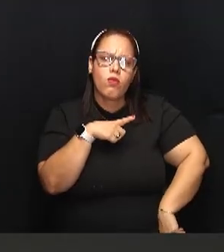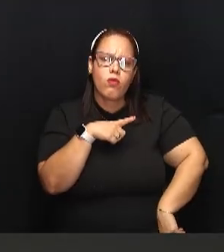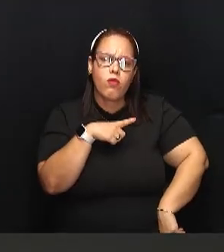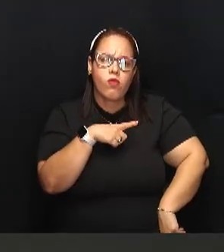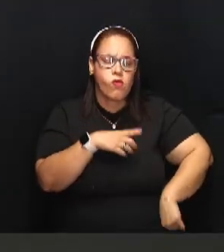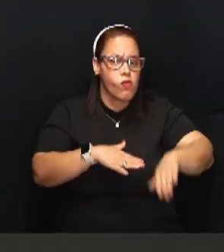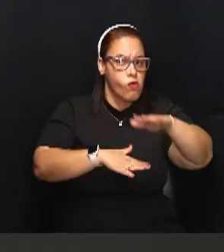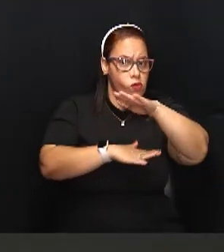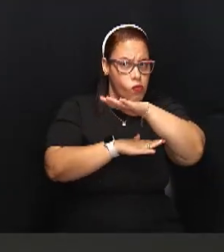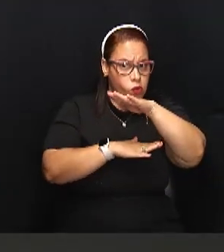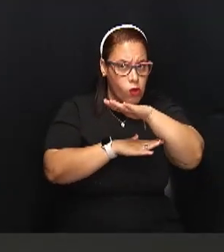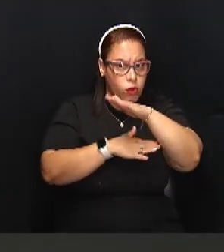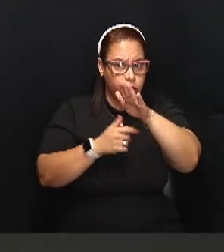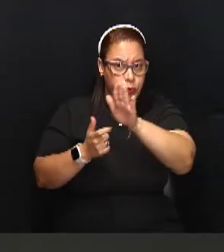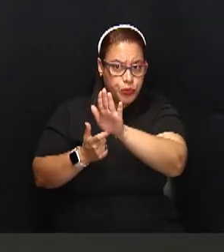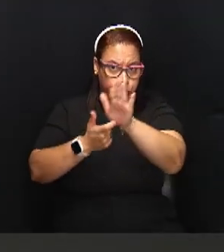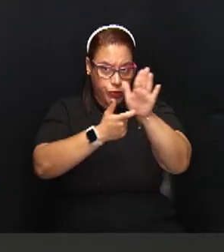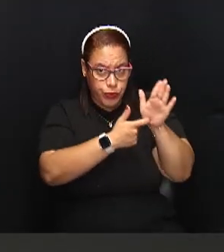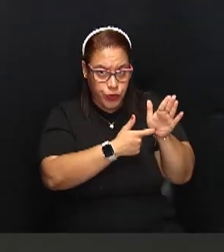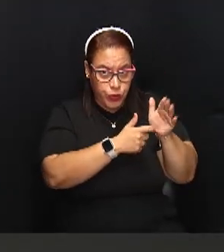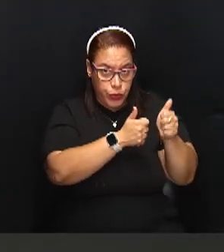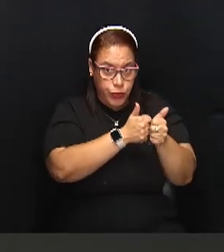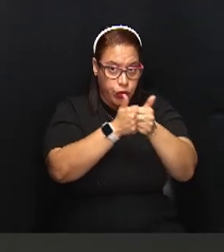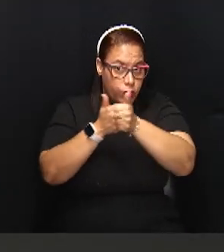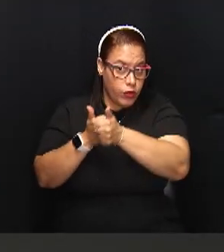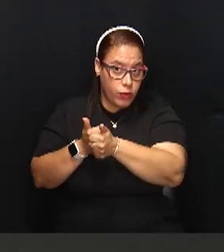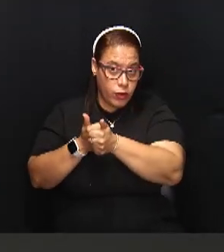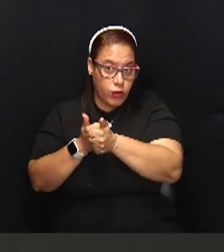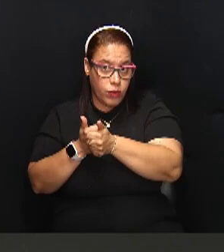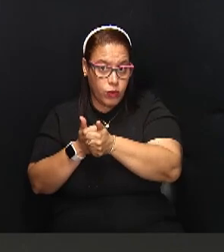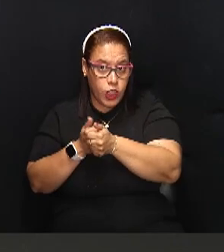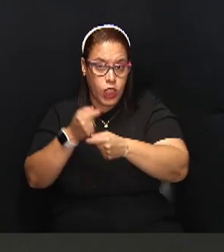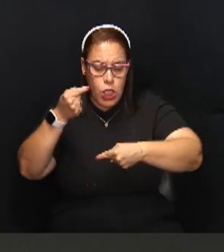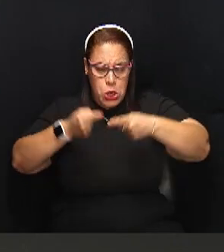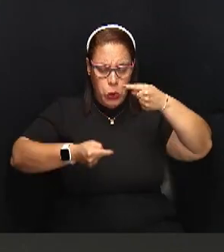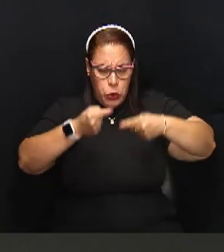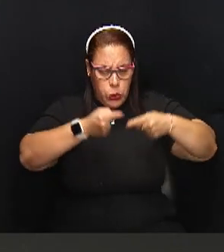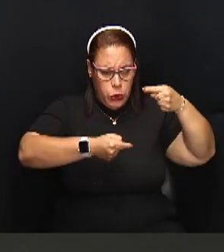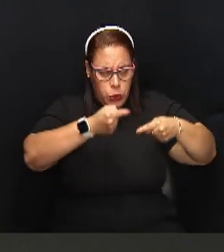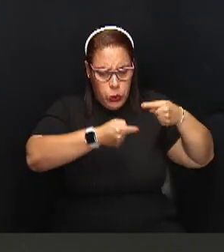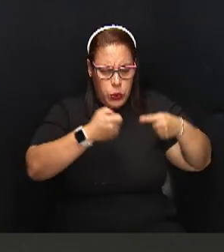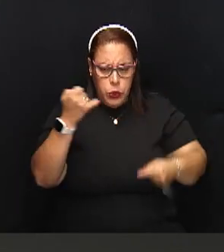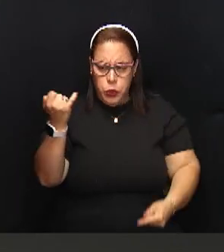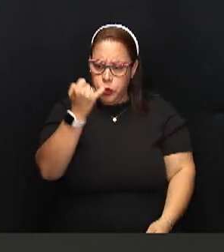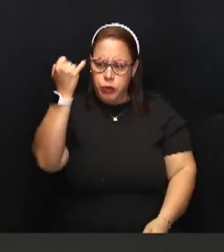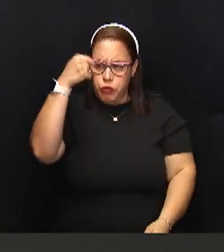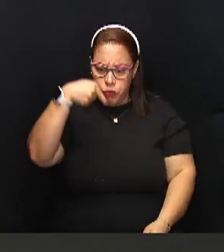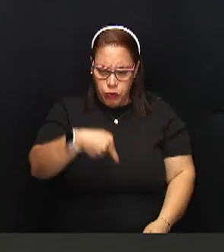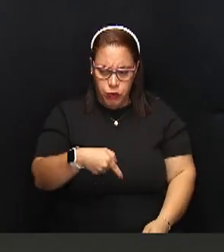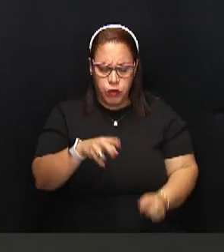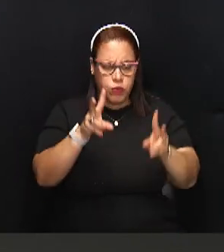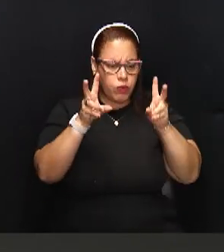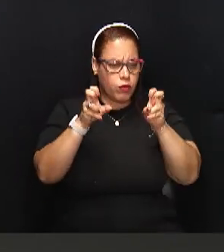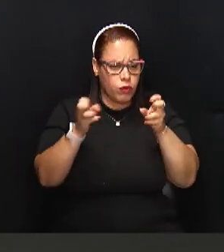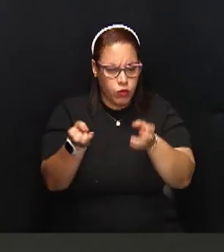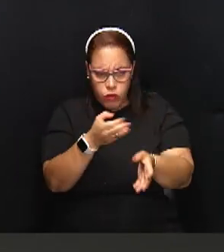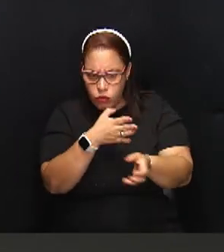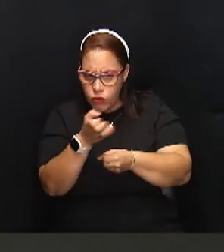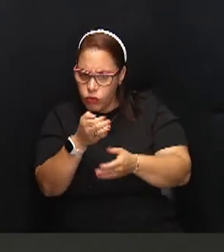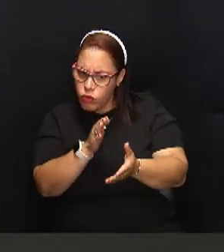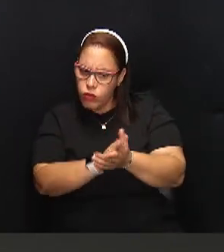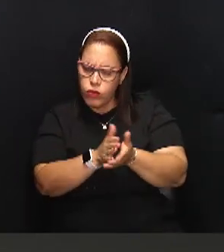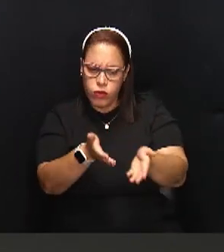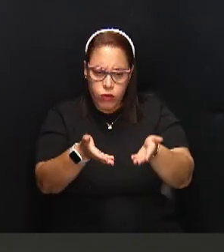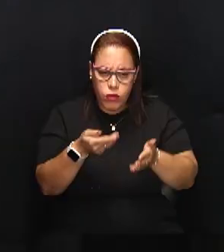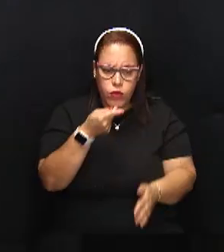Câmara, inclusive, transmite e acompanha. Você trazendo debates importantíssimos aqui, com temas atuais. Eu queria que